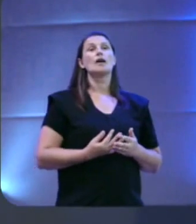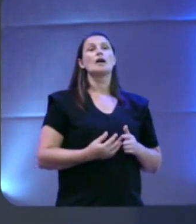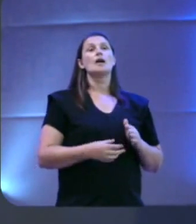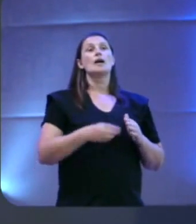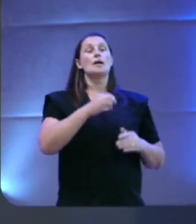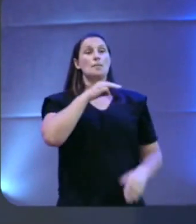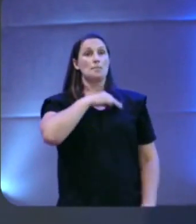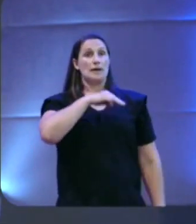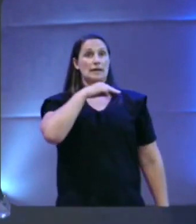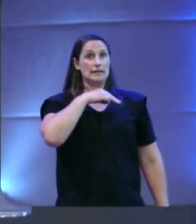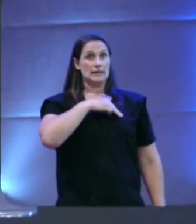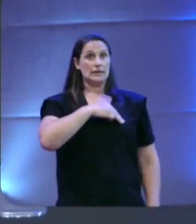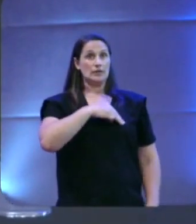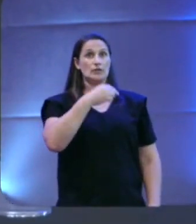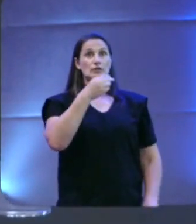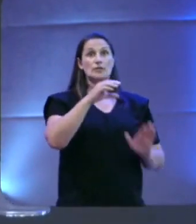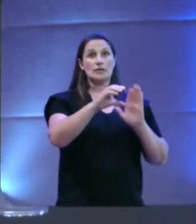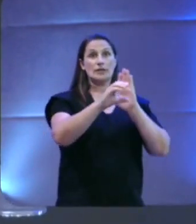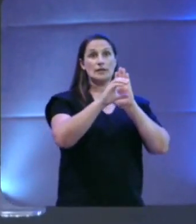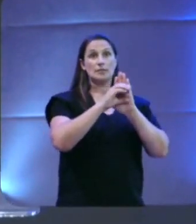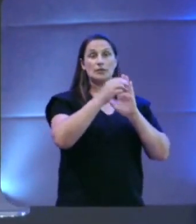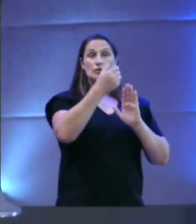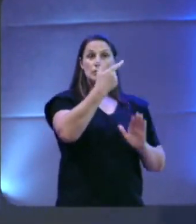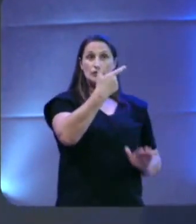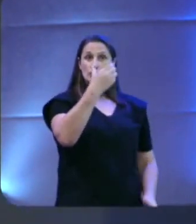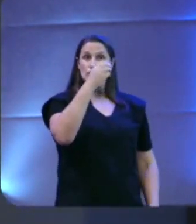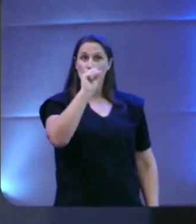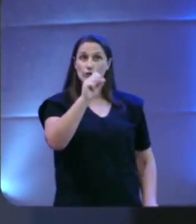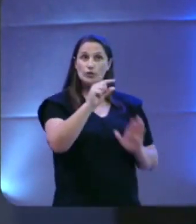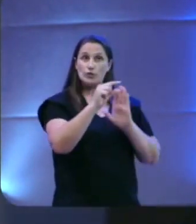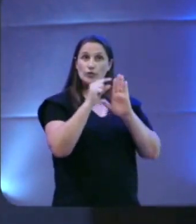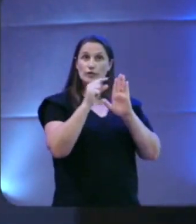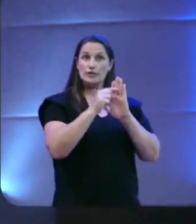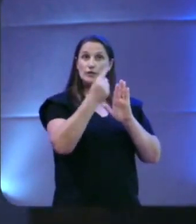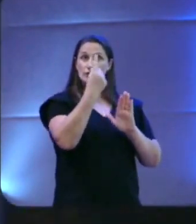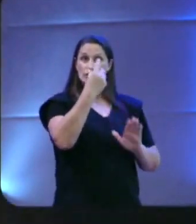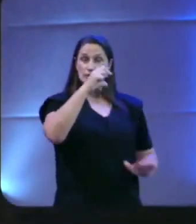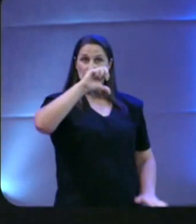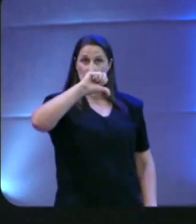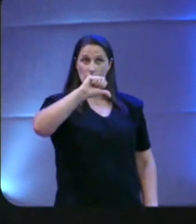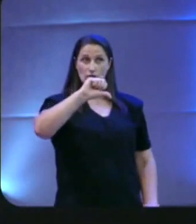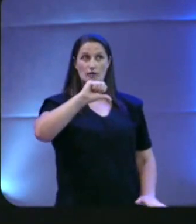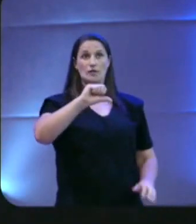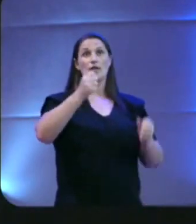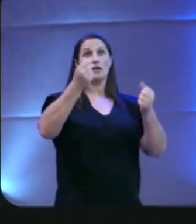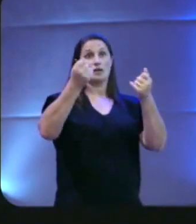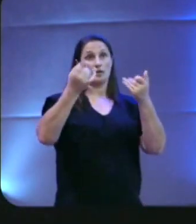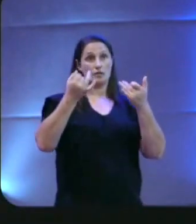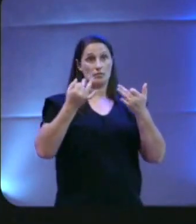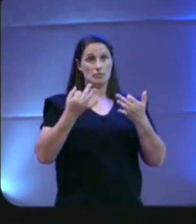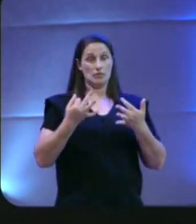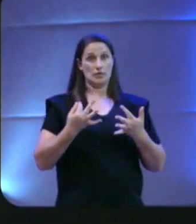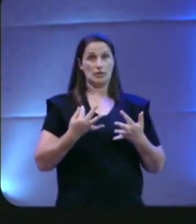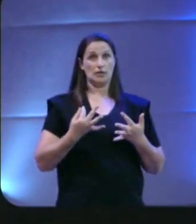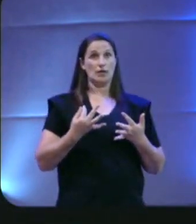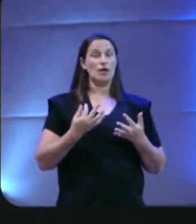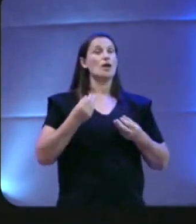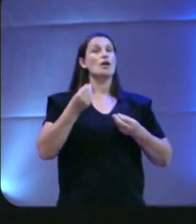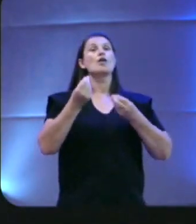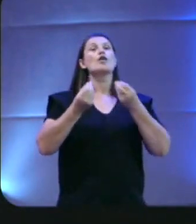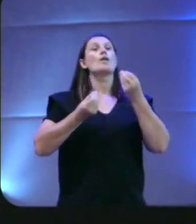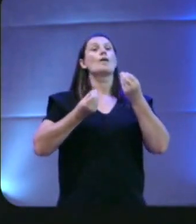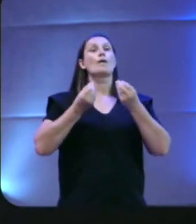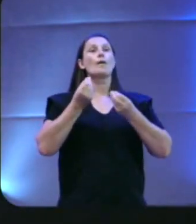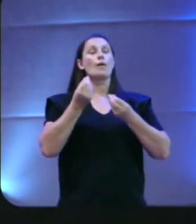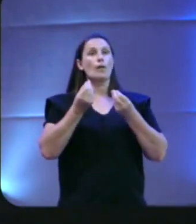28, 19. Esse texto da palavra de Deus, Jesus vai nos mostrar o como cumprir a missão de Deus nas